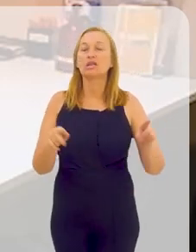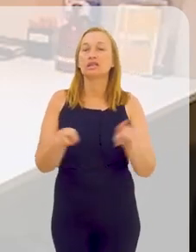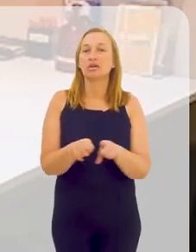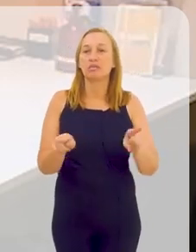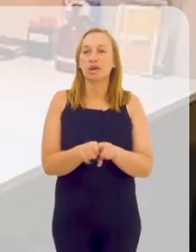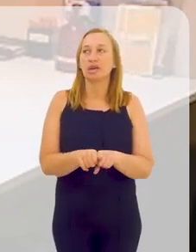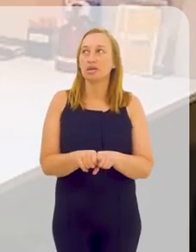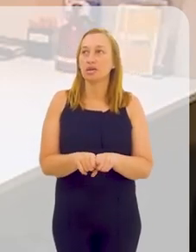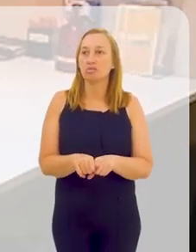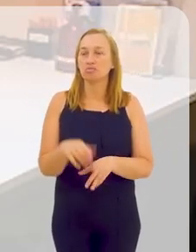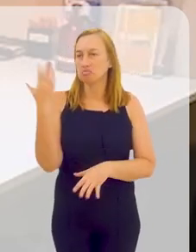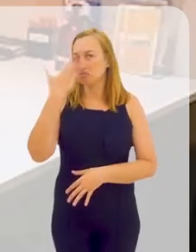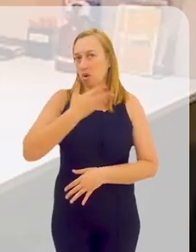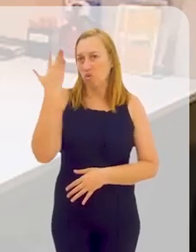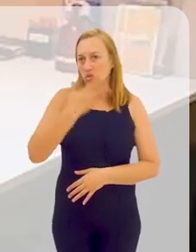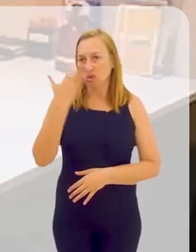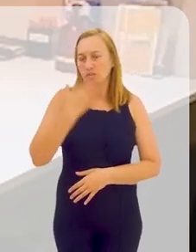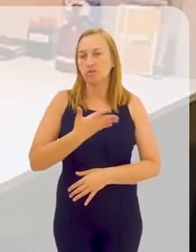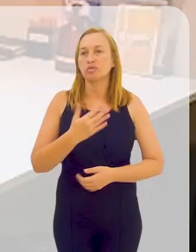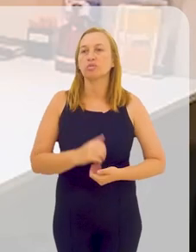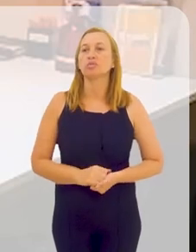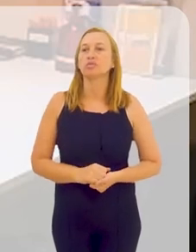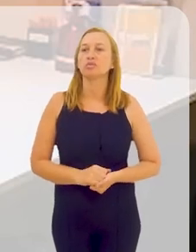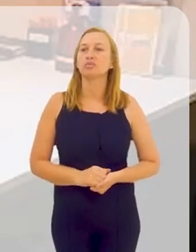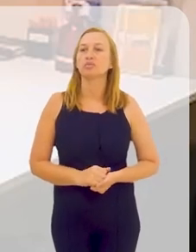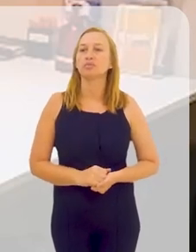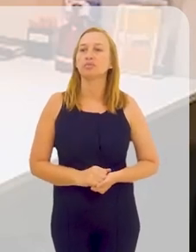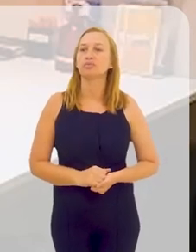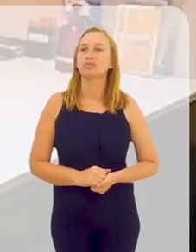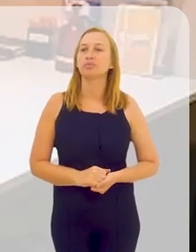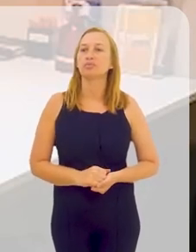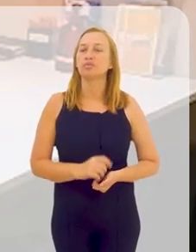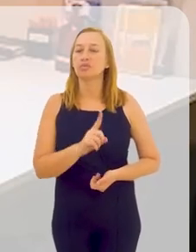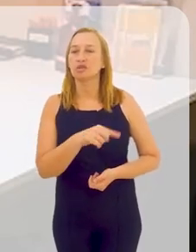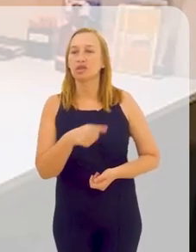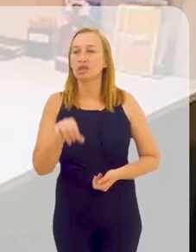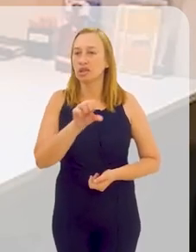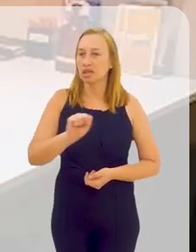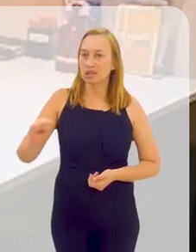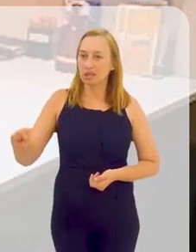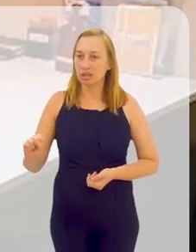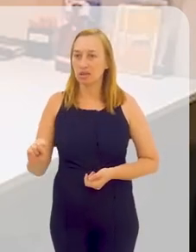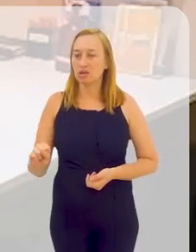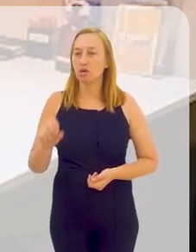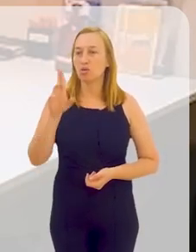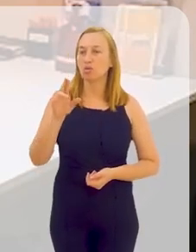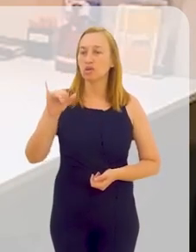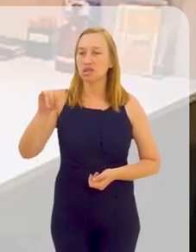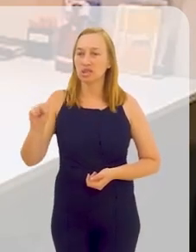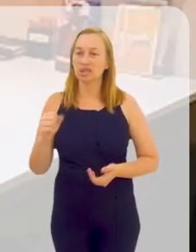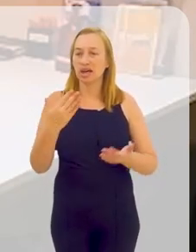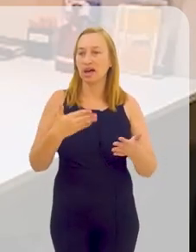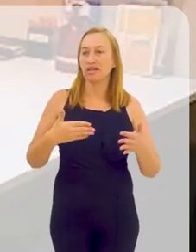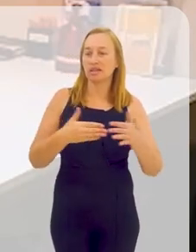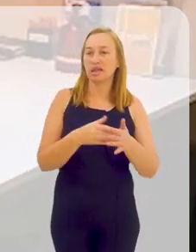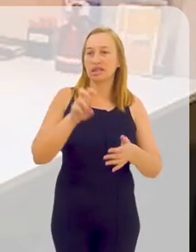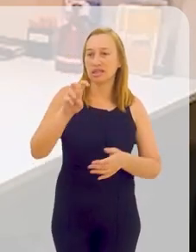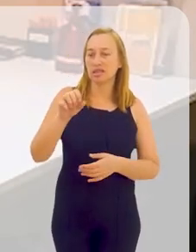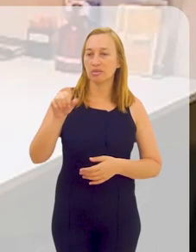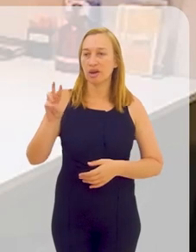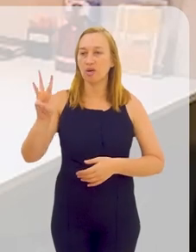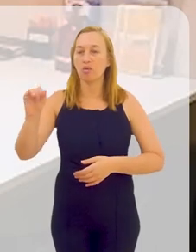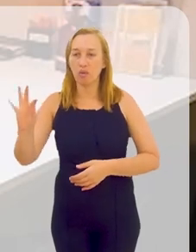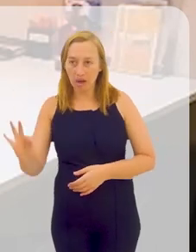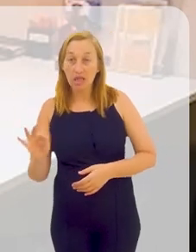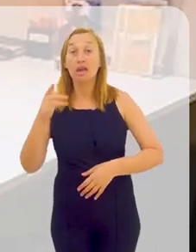Nós também Não vimos ainda a aplicação da isenção de ICMS para usinas até 5